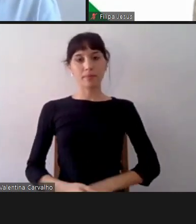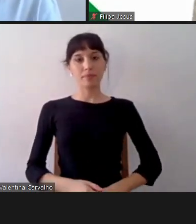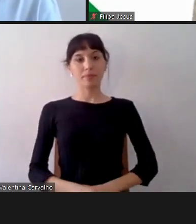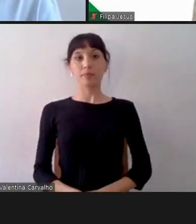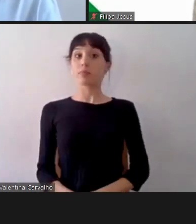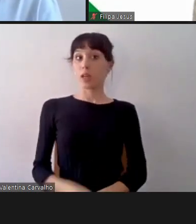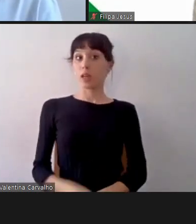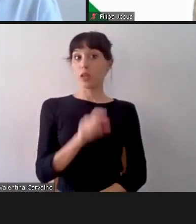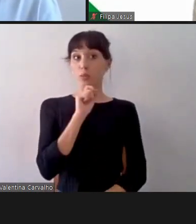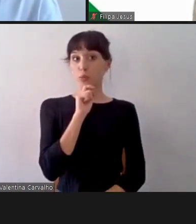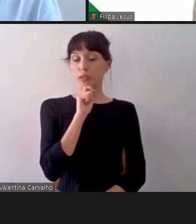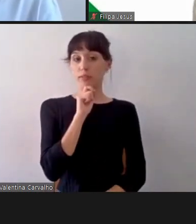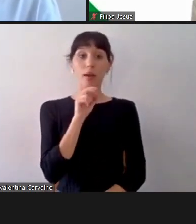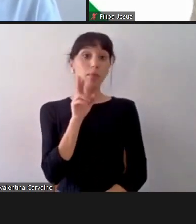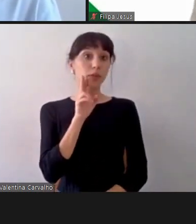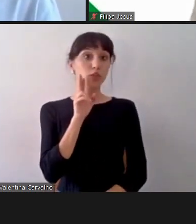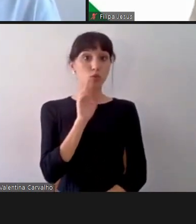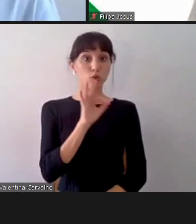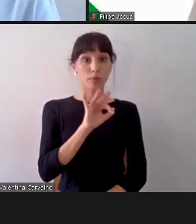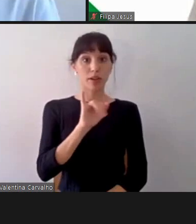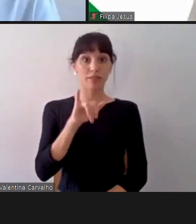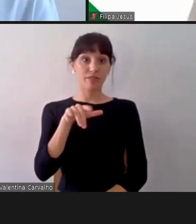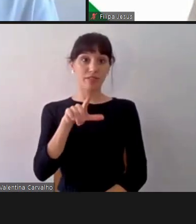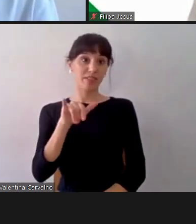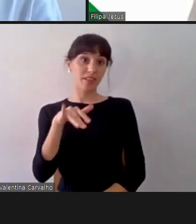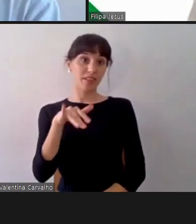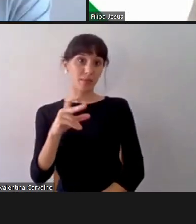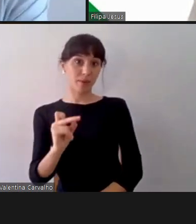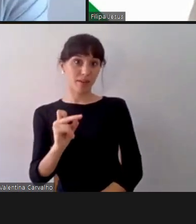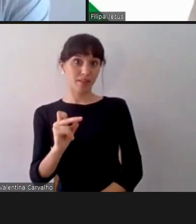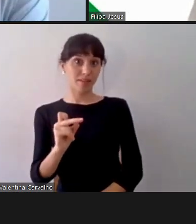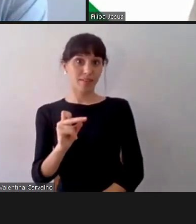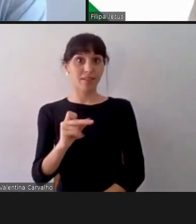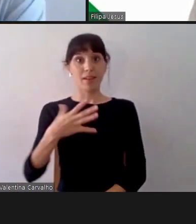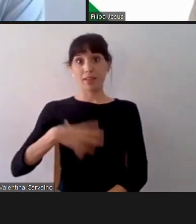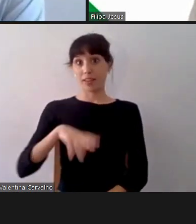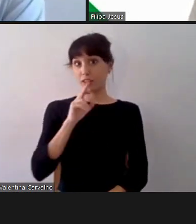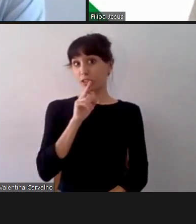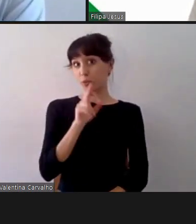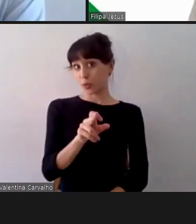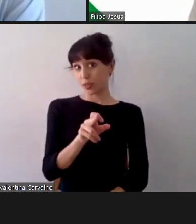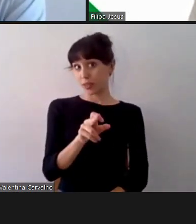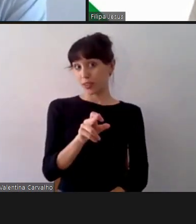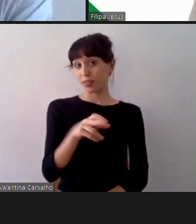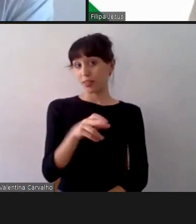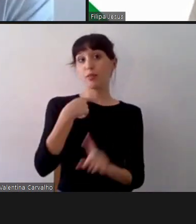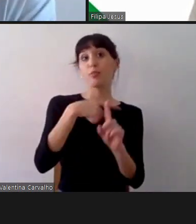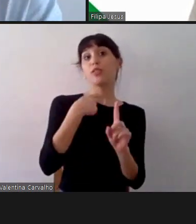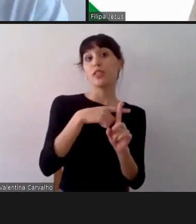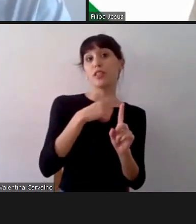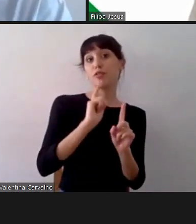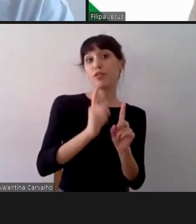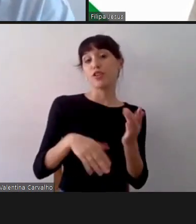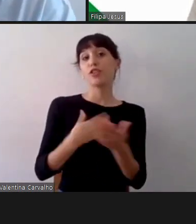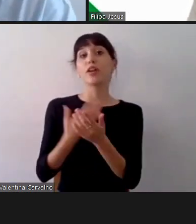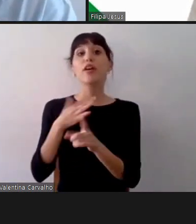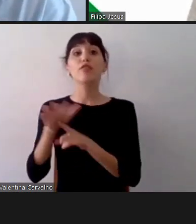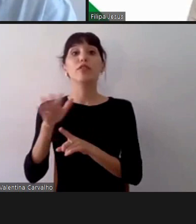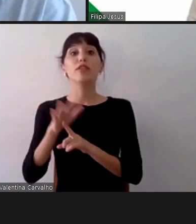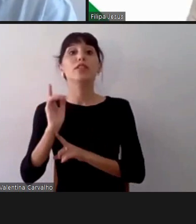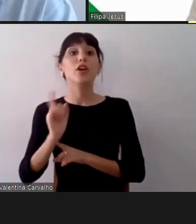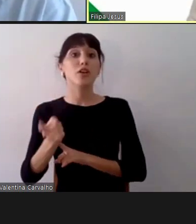Talvez, peço desculpa, Filipa, mas queres responder a estes benefícios e ao impacto das